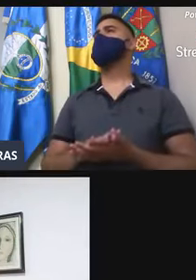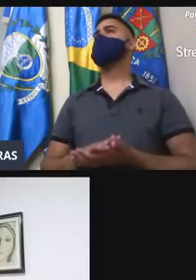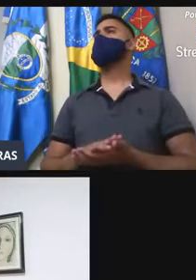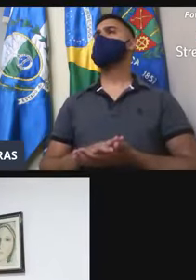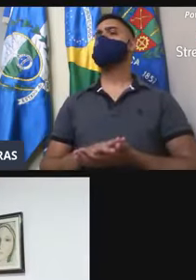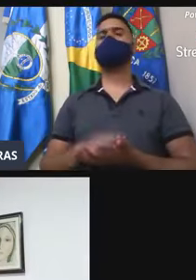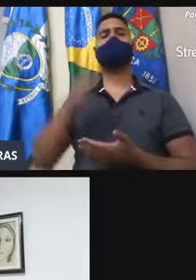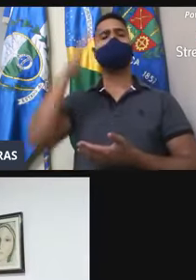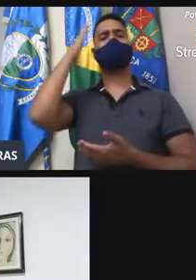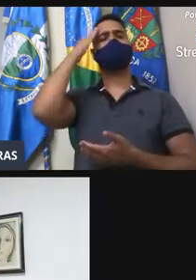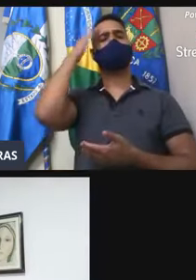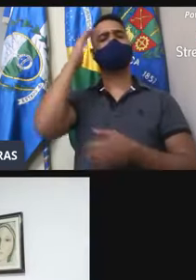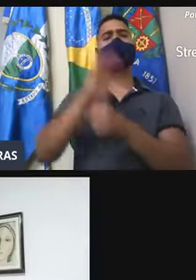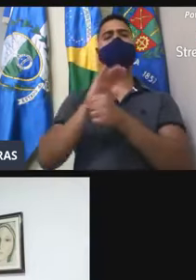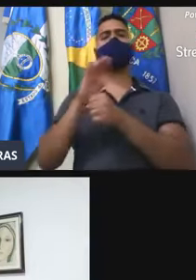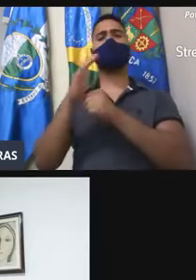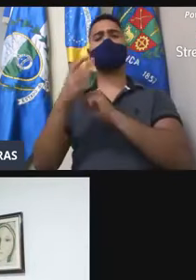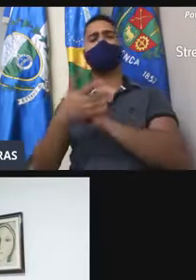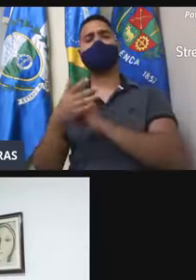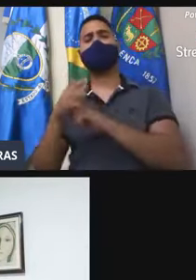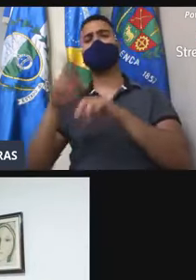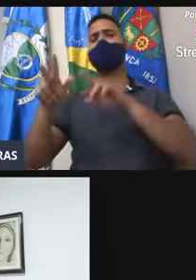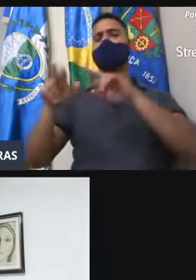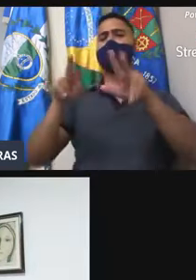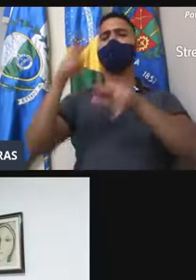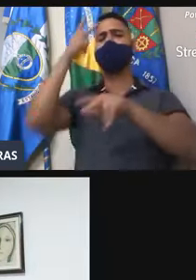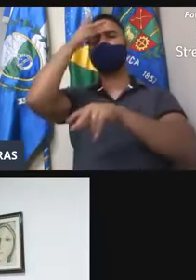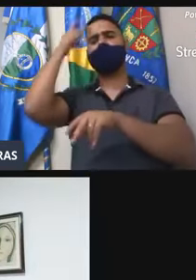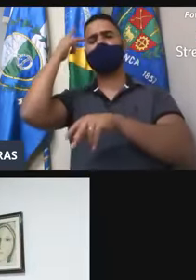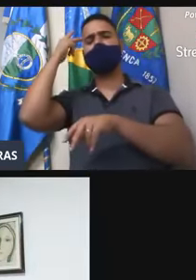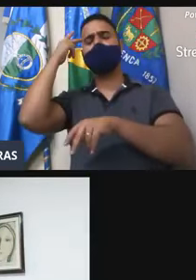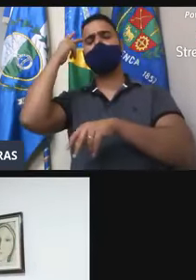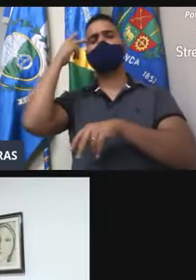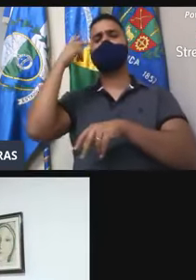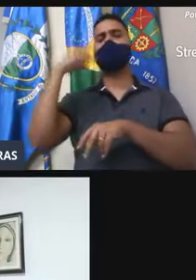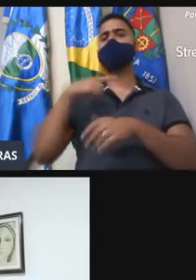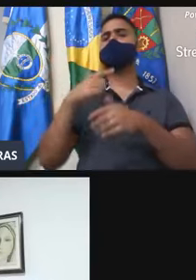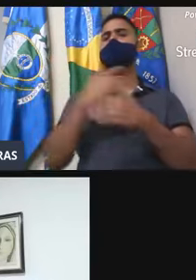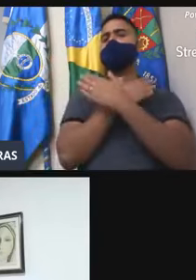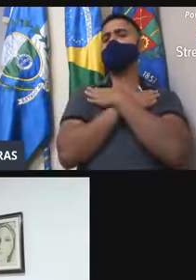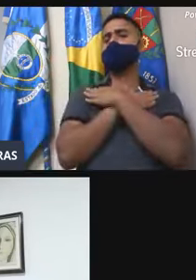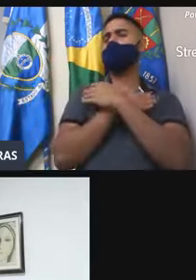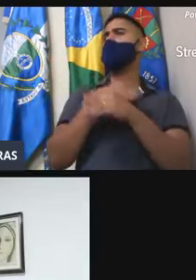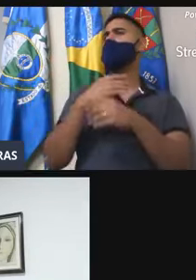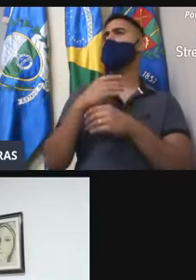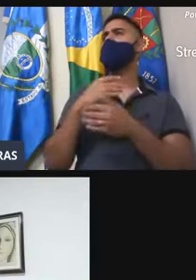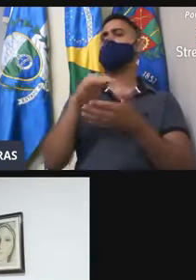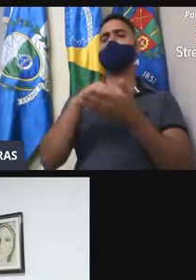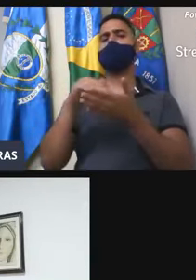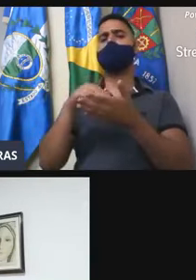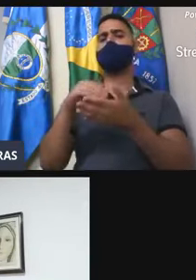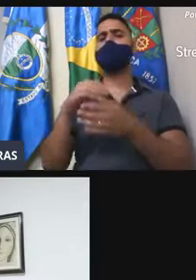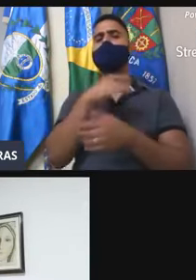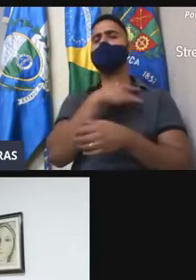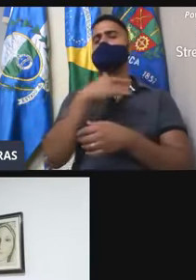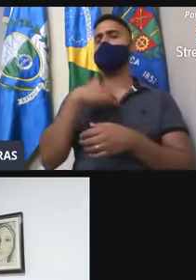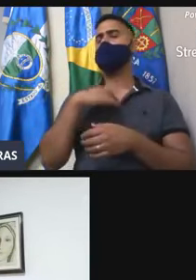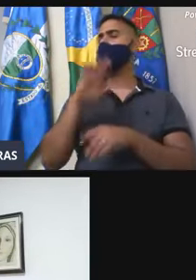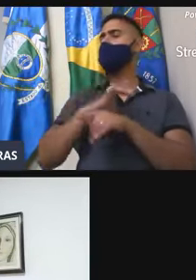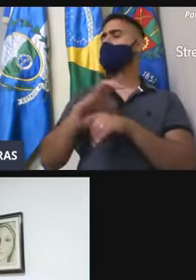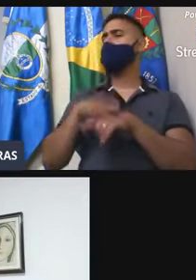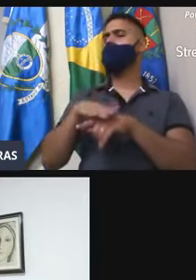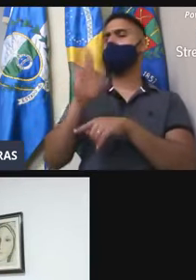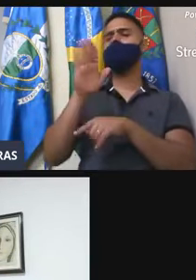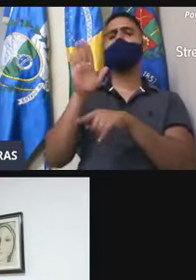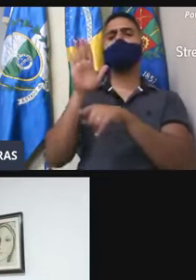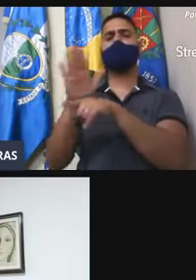aí que essa pandemia, diversas pessoas desempregadas, e a Secretaria de Saúde é a que mais recebe recurso dessa casa aqui,